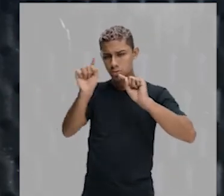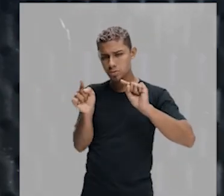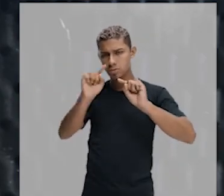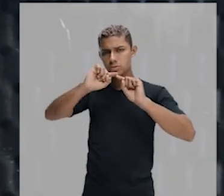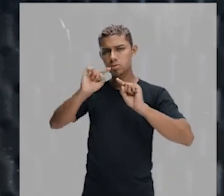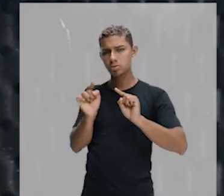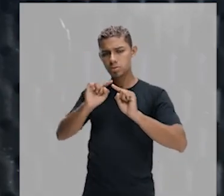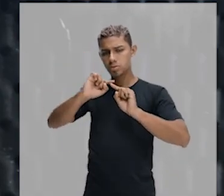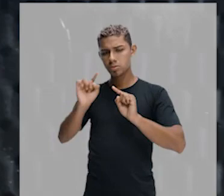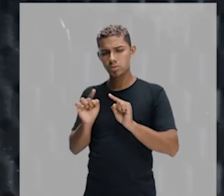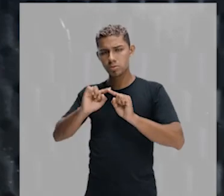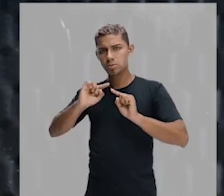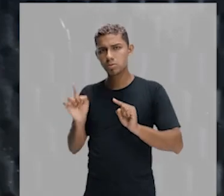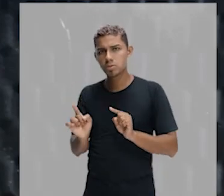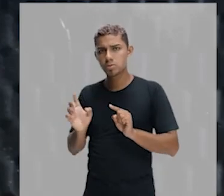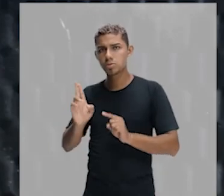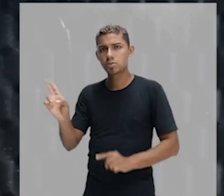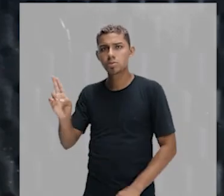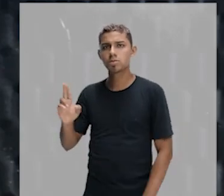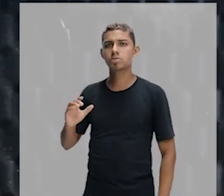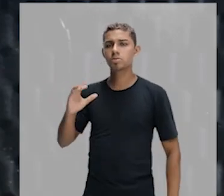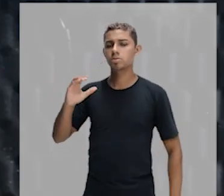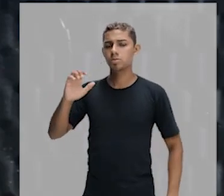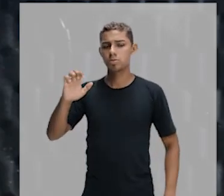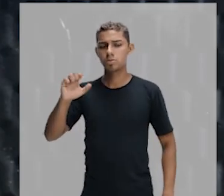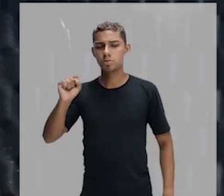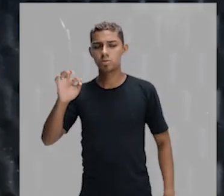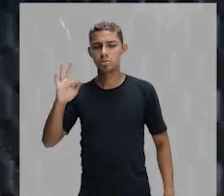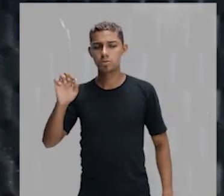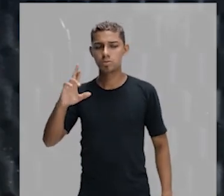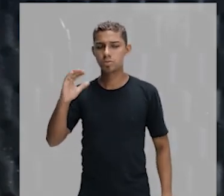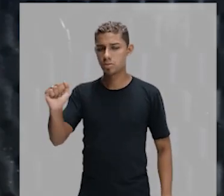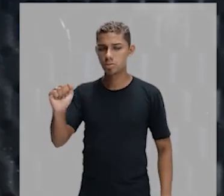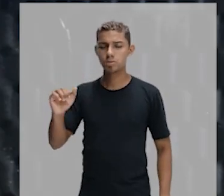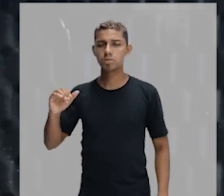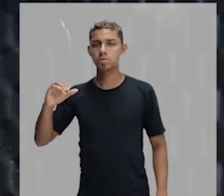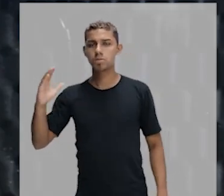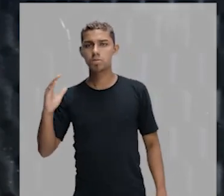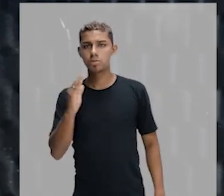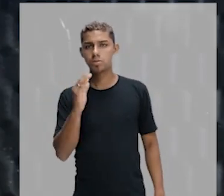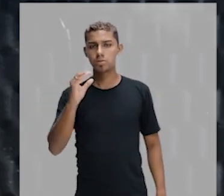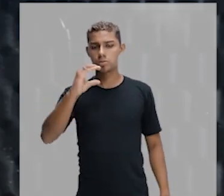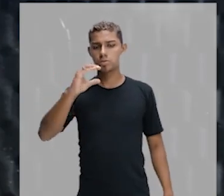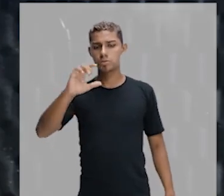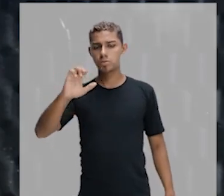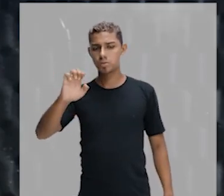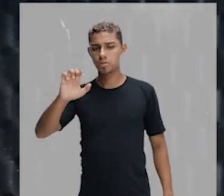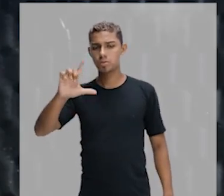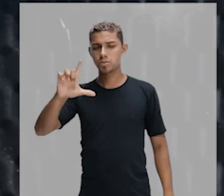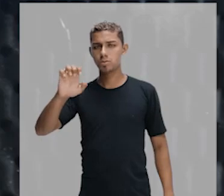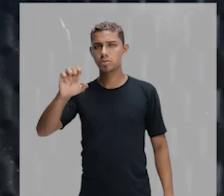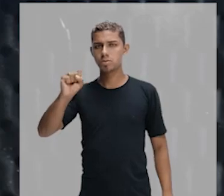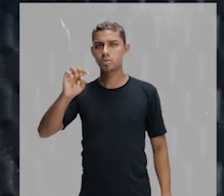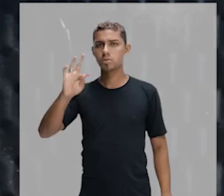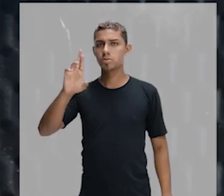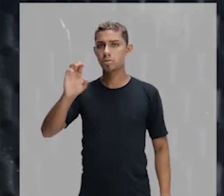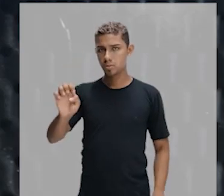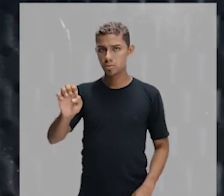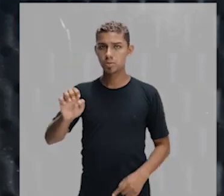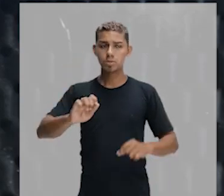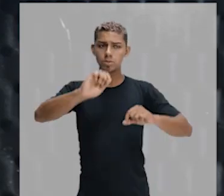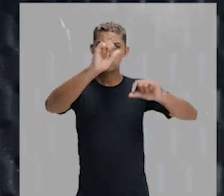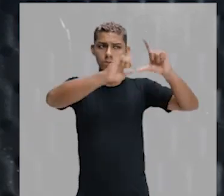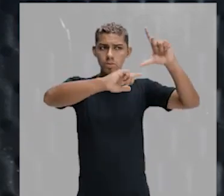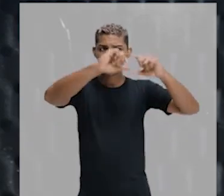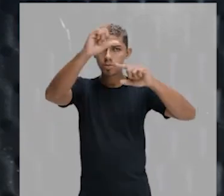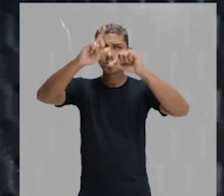esfera celeste. Ok? Então, aquilo que nós observamos aqui da Terra, né, olhando pelo ângulo aqui da Terra, é que essas estrelas,